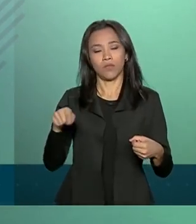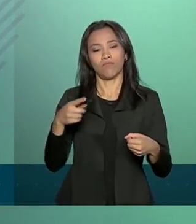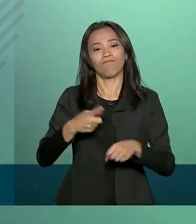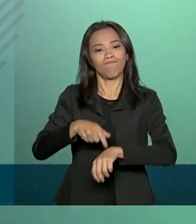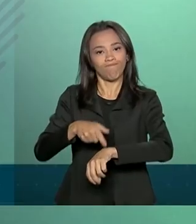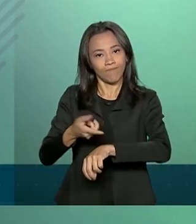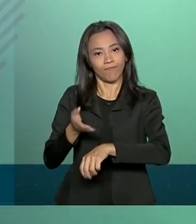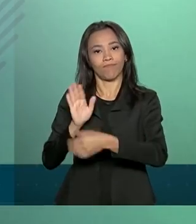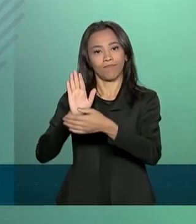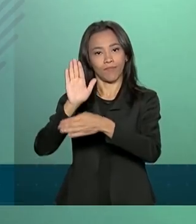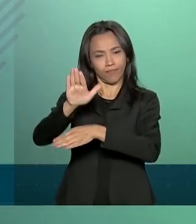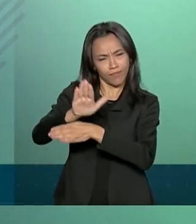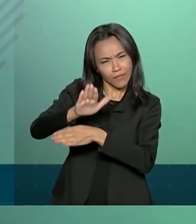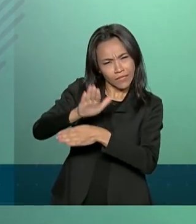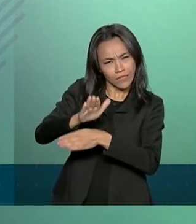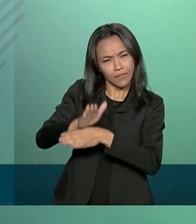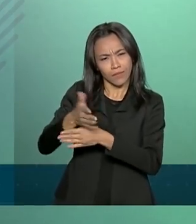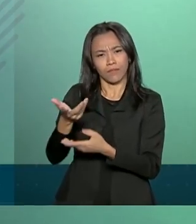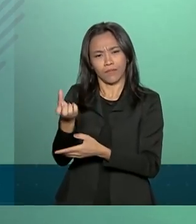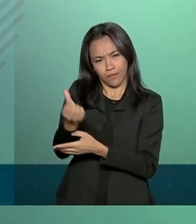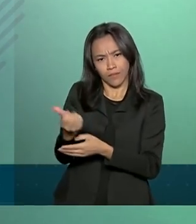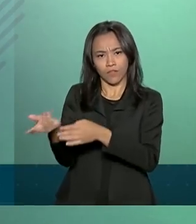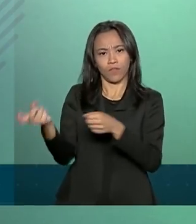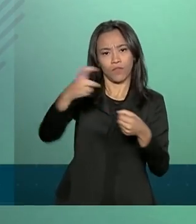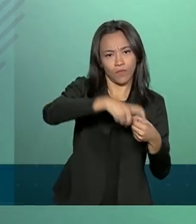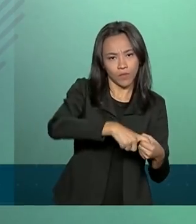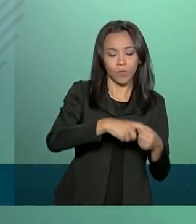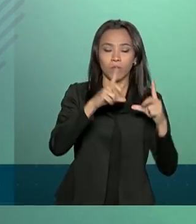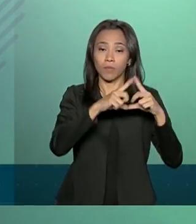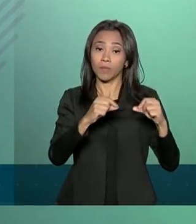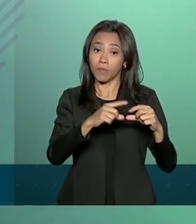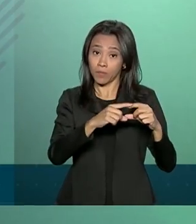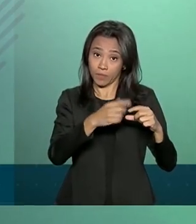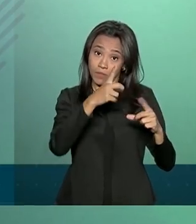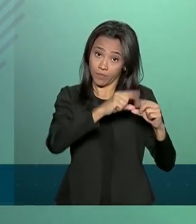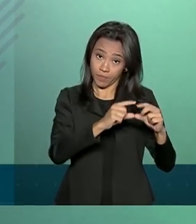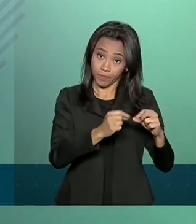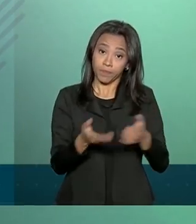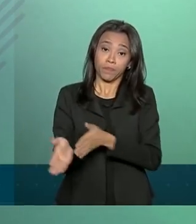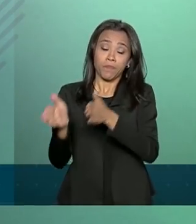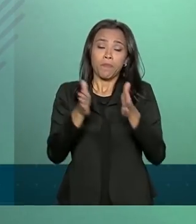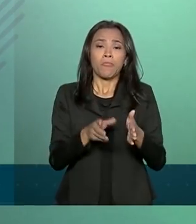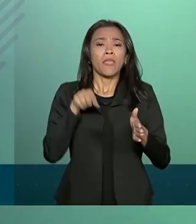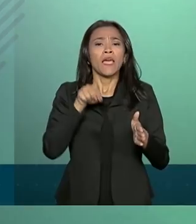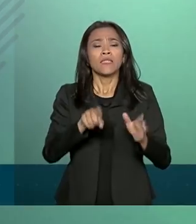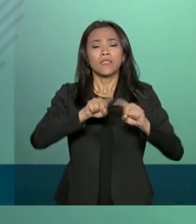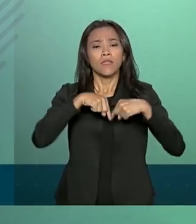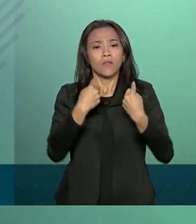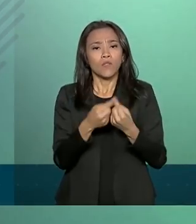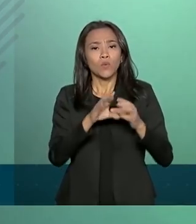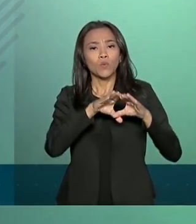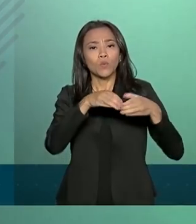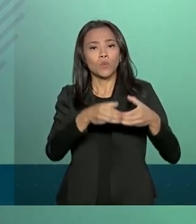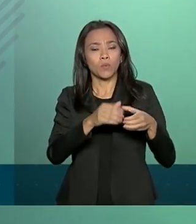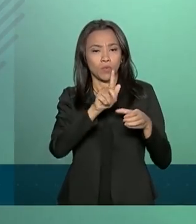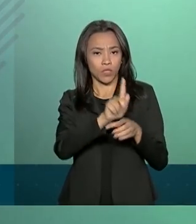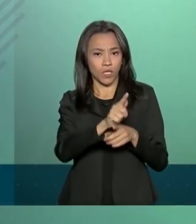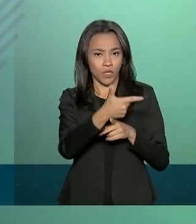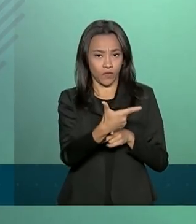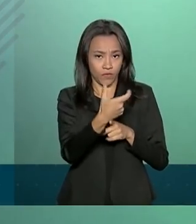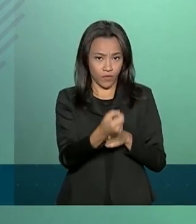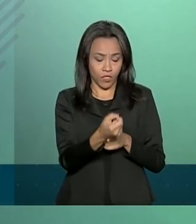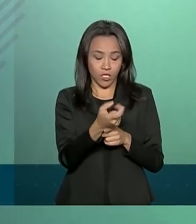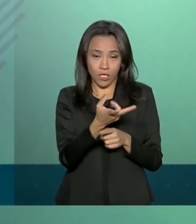algumas considerações as reuniões do g 20 reúnem as 20 principais